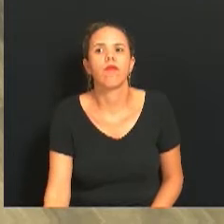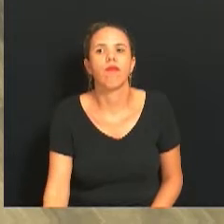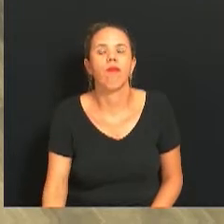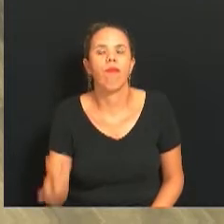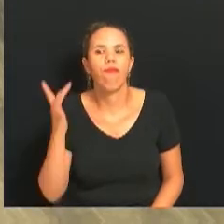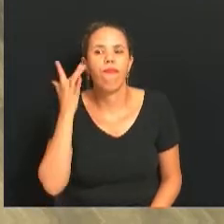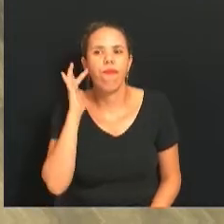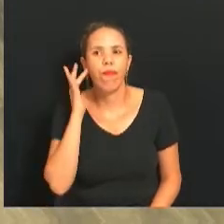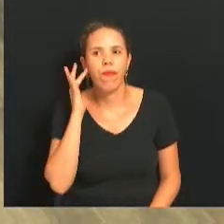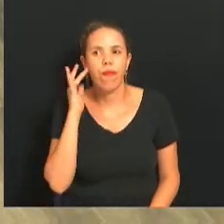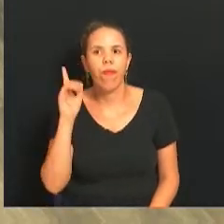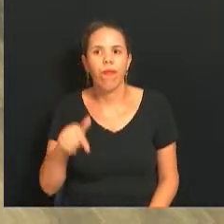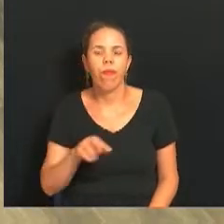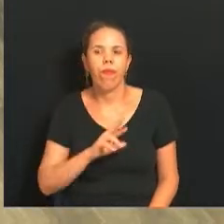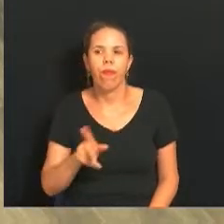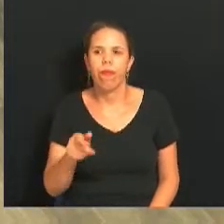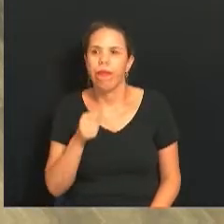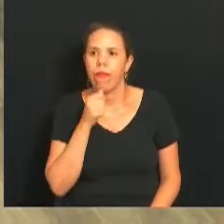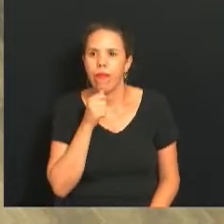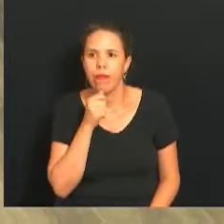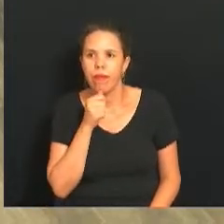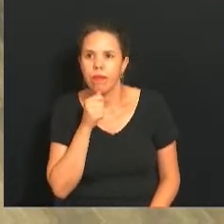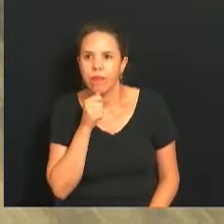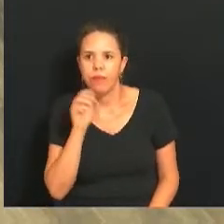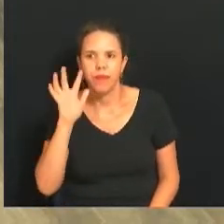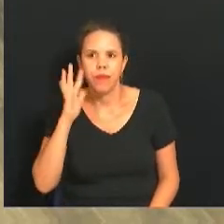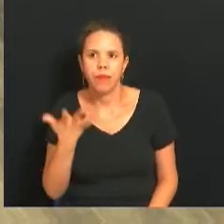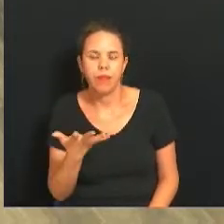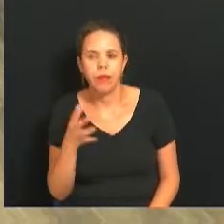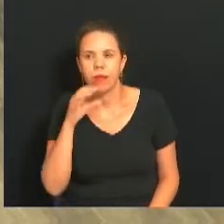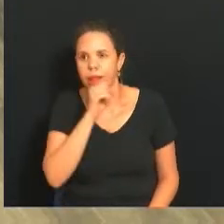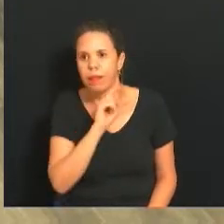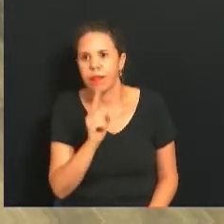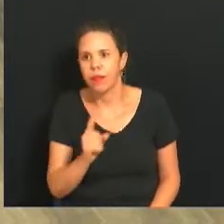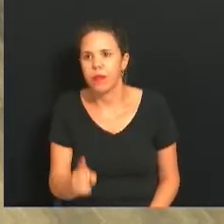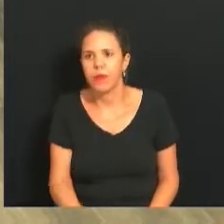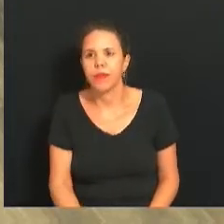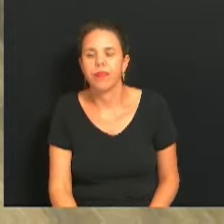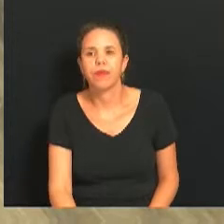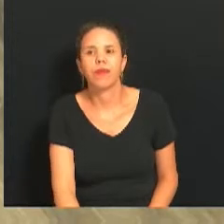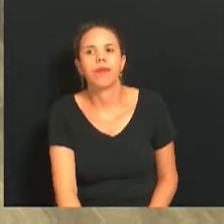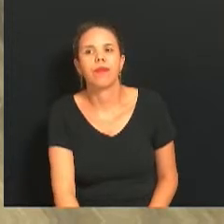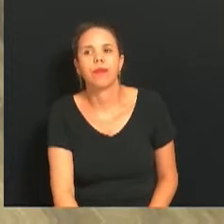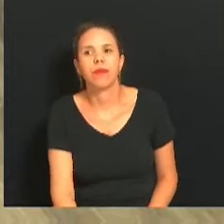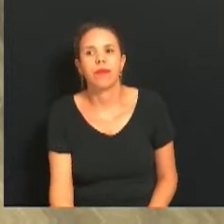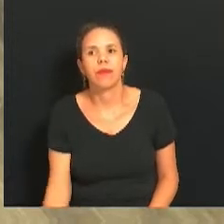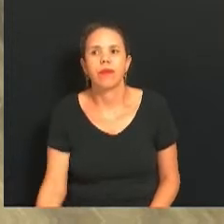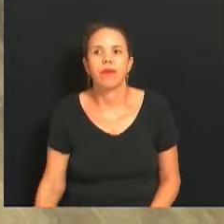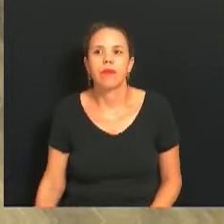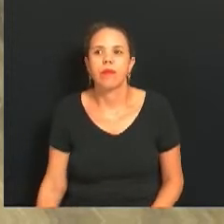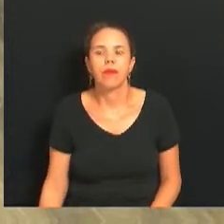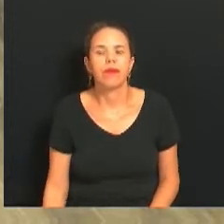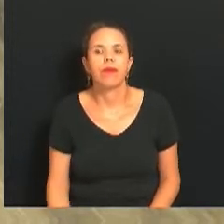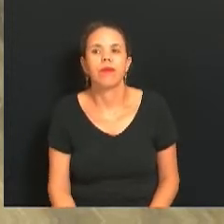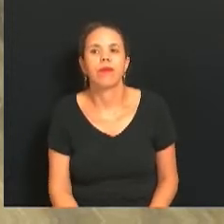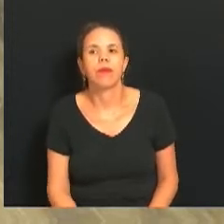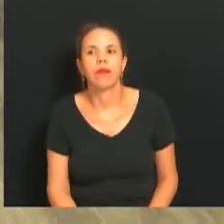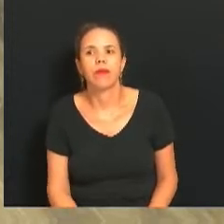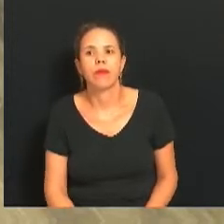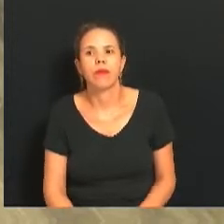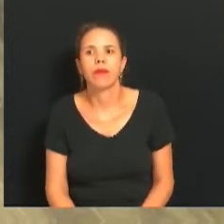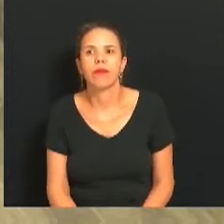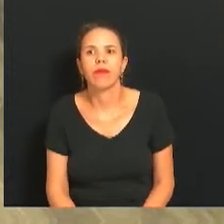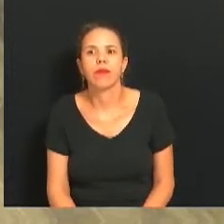que essa não vai ser uma guerra que vai ser solucionada de forma rápida, Gabriel. Eu acho que a gente não vai ver... Bom, a gente tem que lembrar